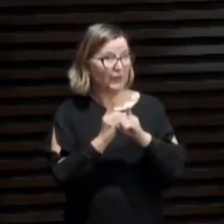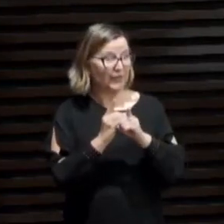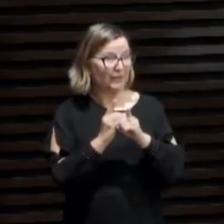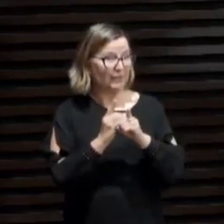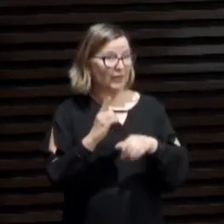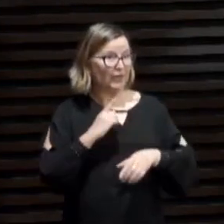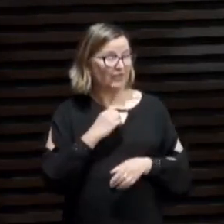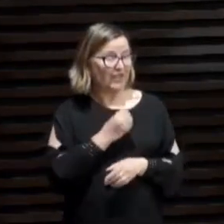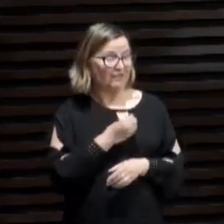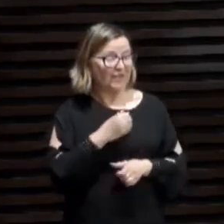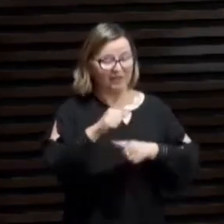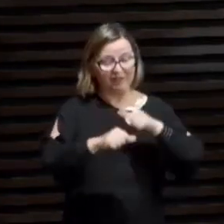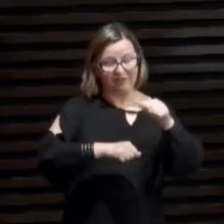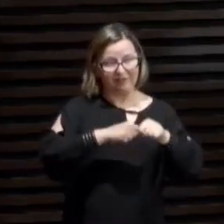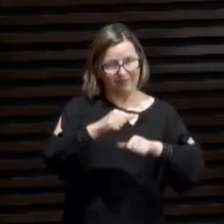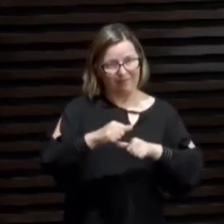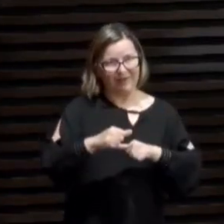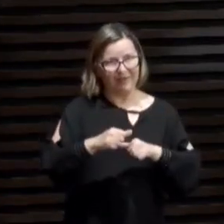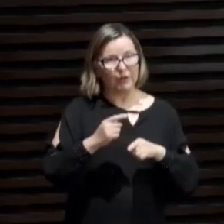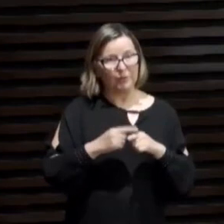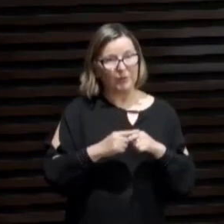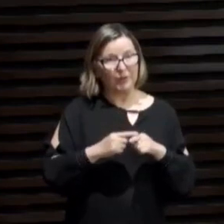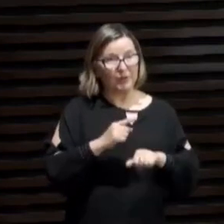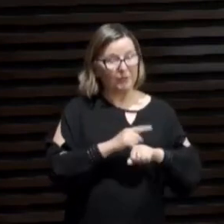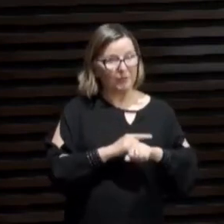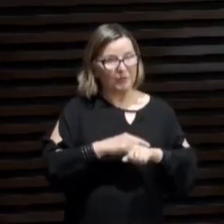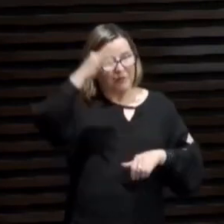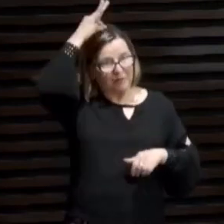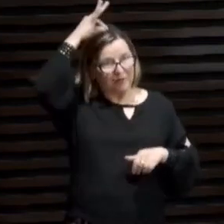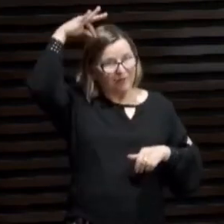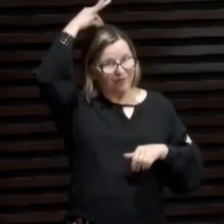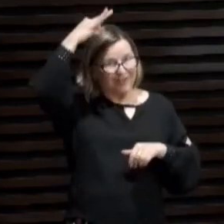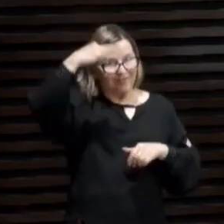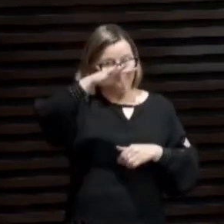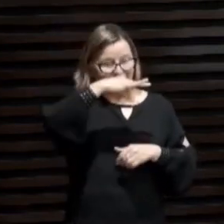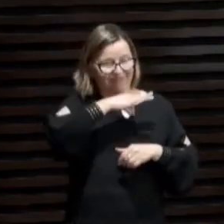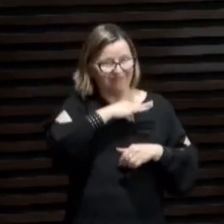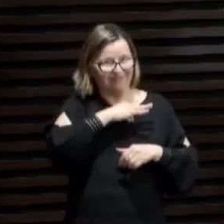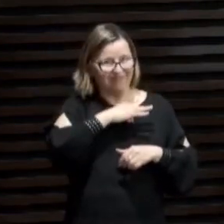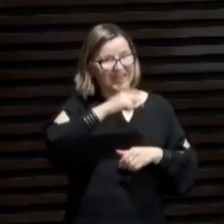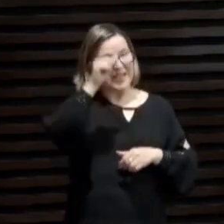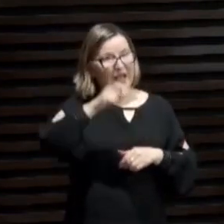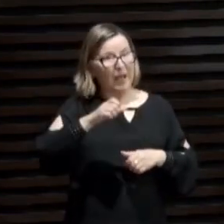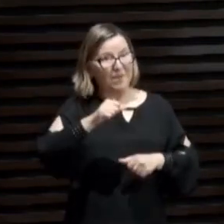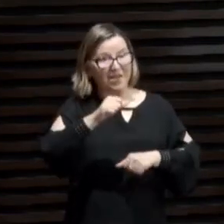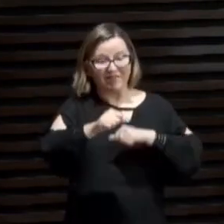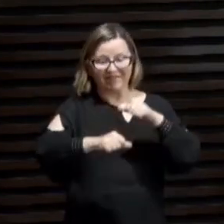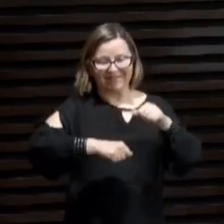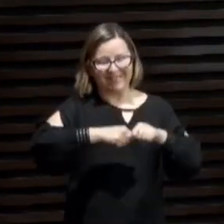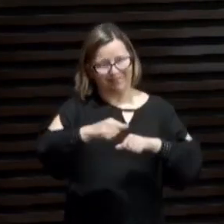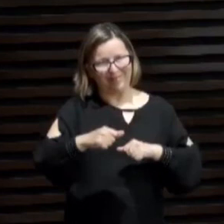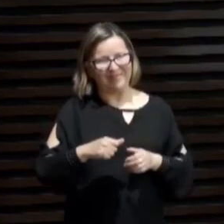Espírito Santo entra na vida de uma pessoa, essa pessoa é mudada, de dentro para fora. Se